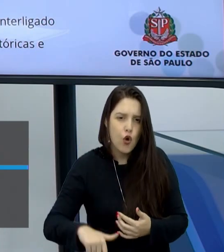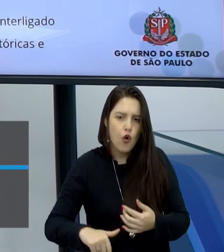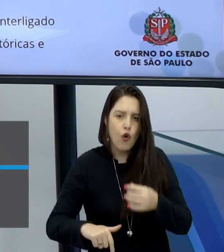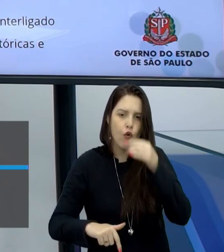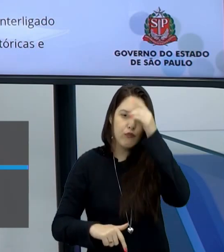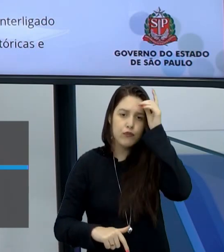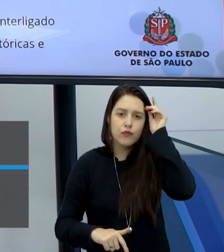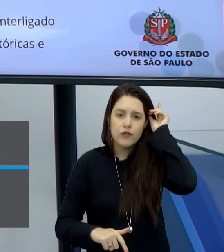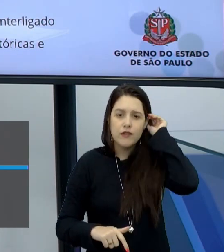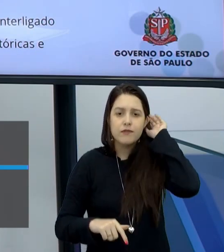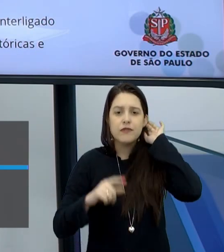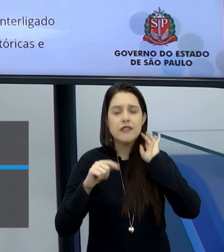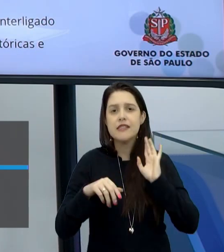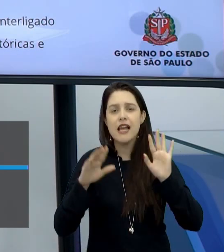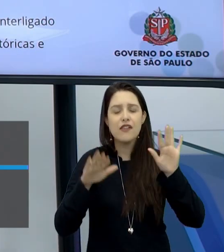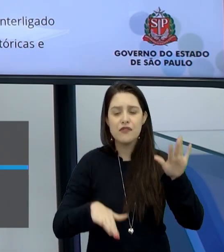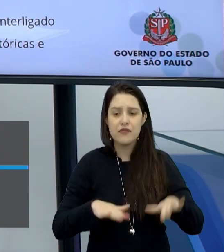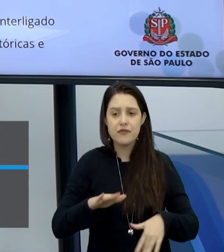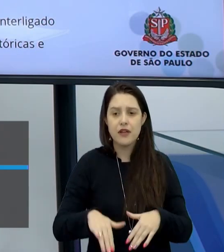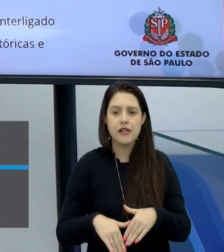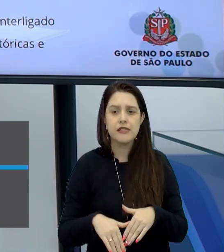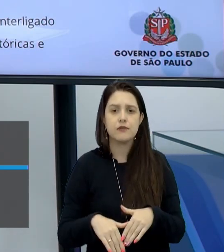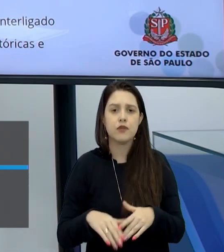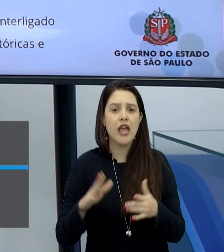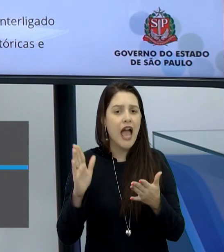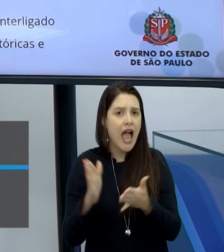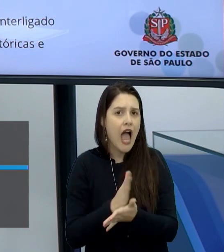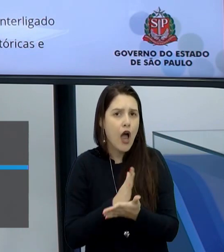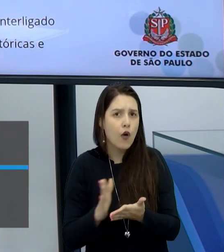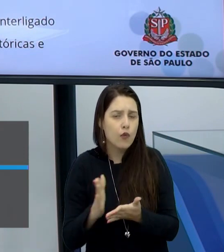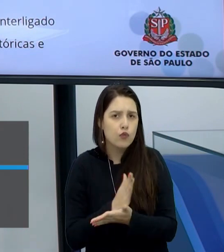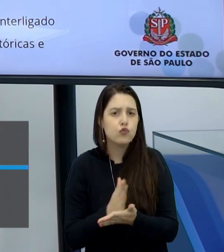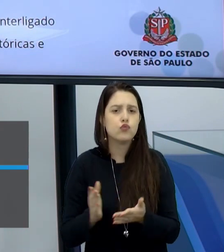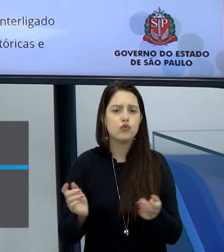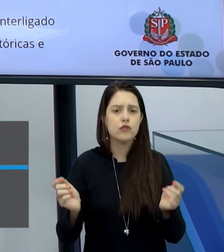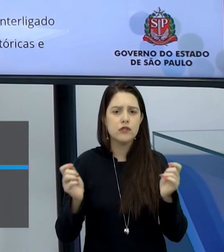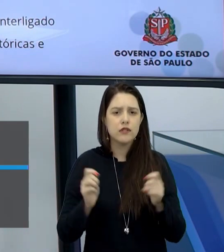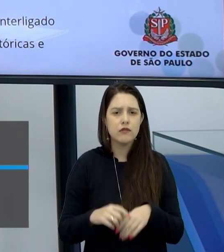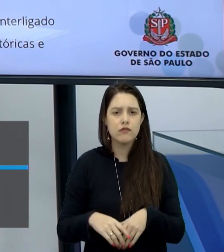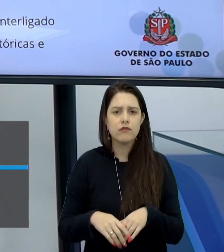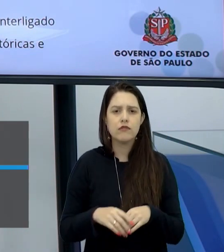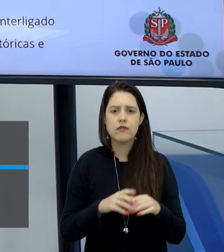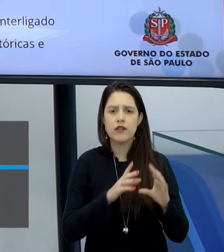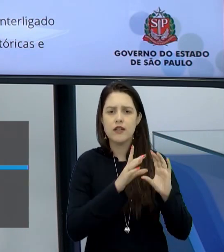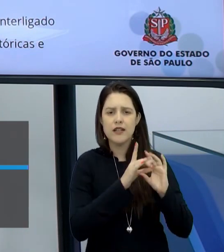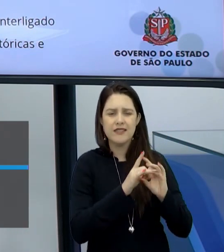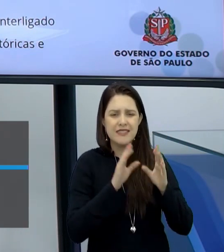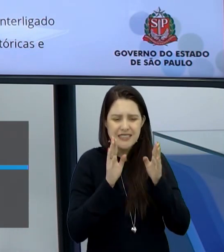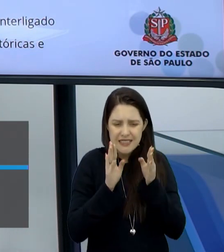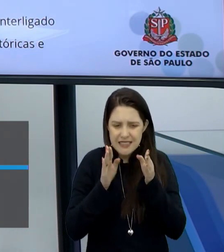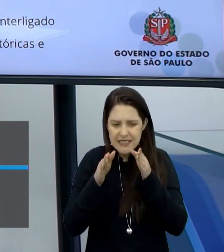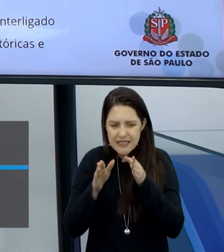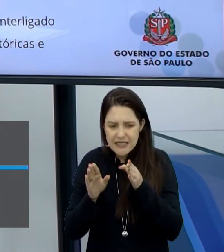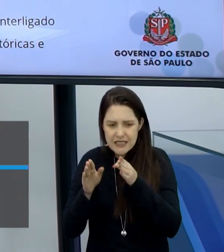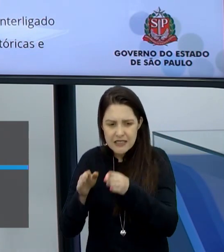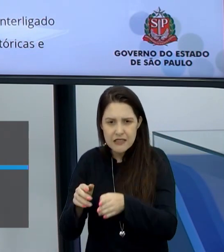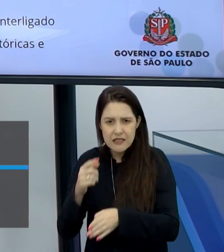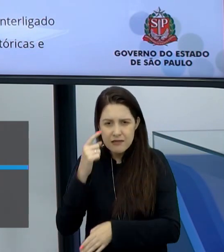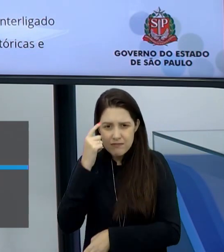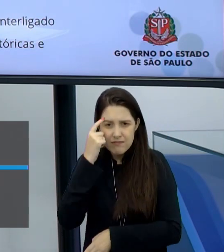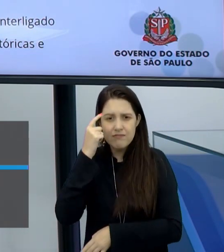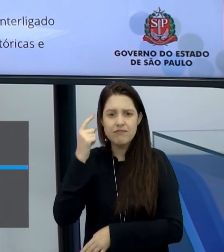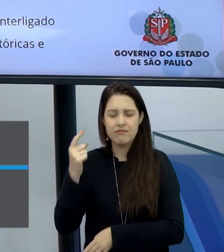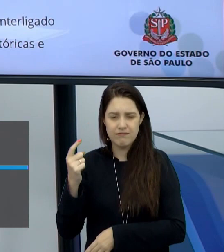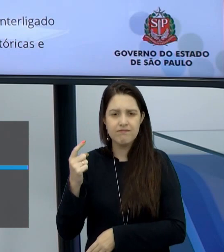etnia, centrismo. Então, alguns grupos étnicos se entendem como centrais, eles acham que são o centro de todas